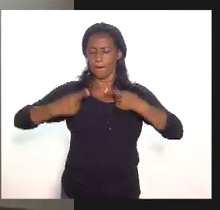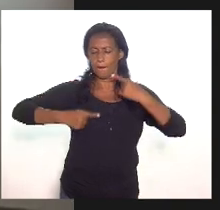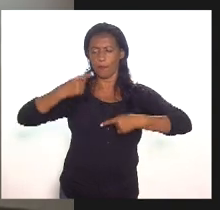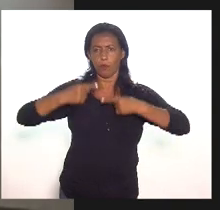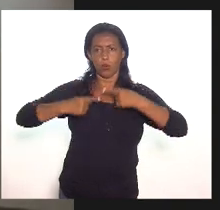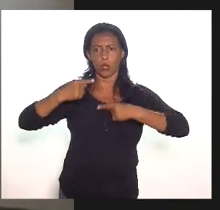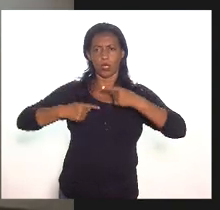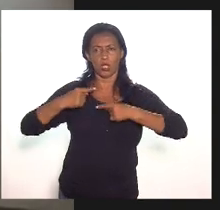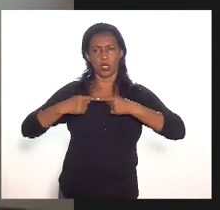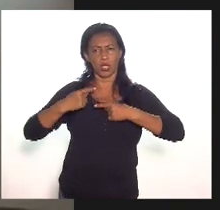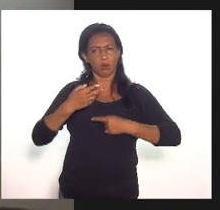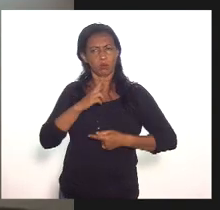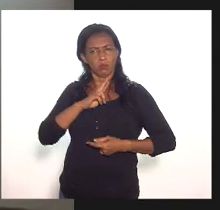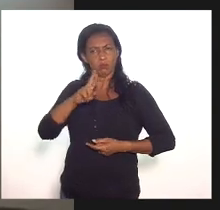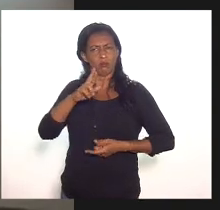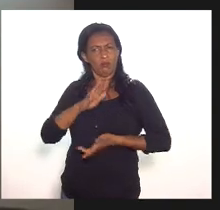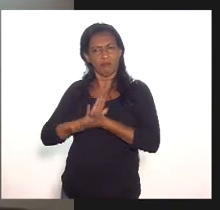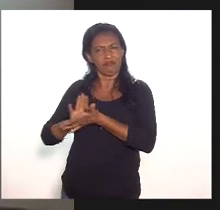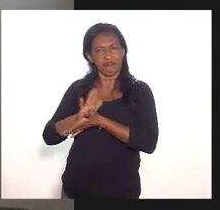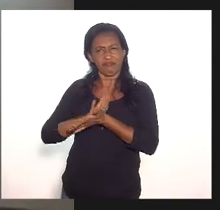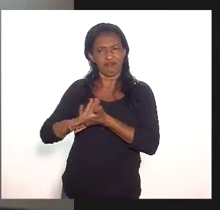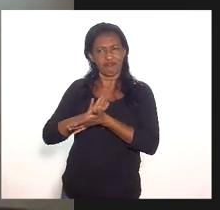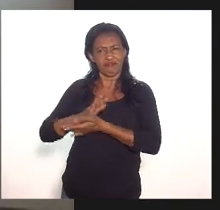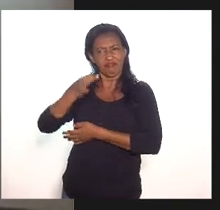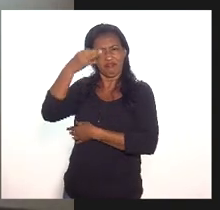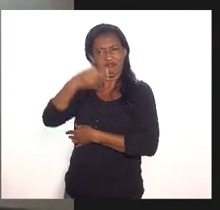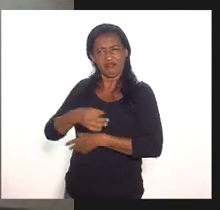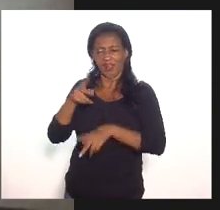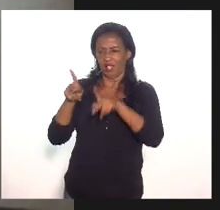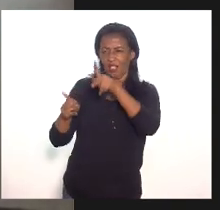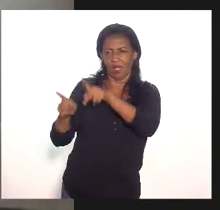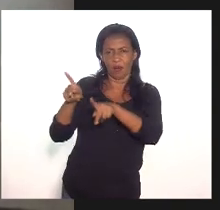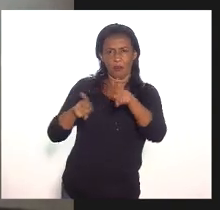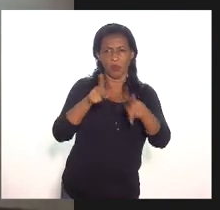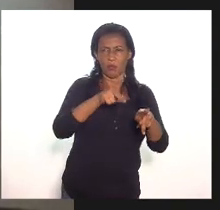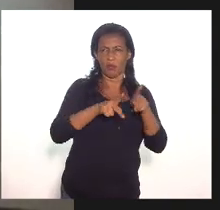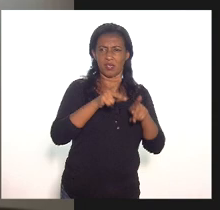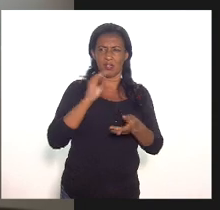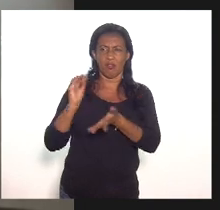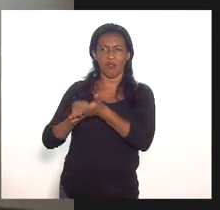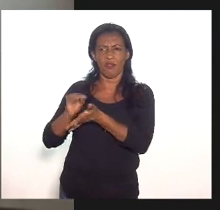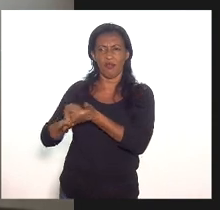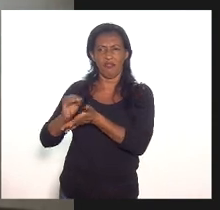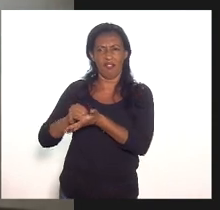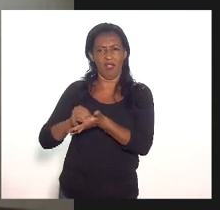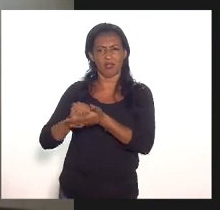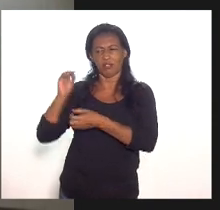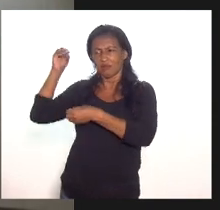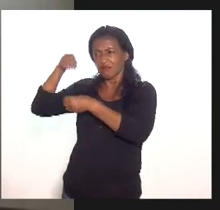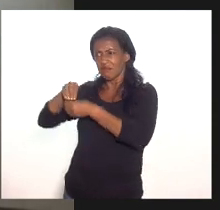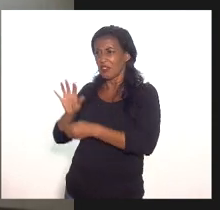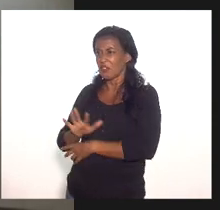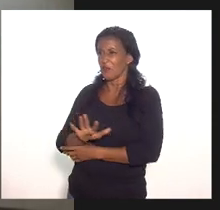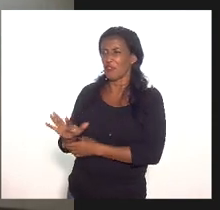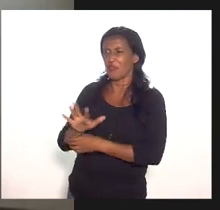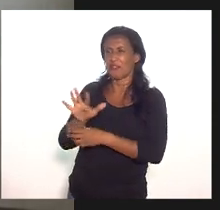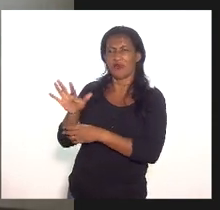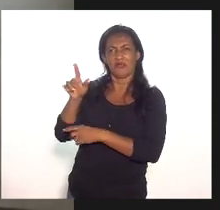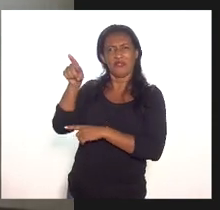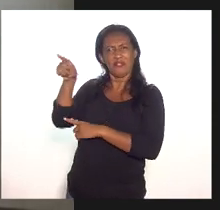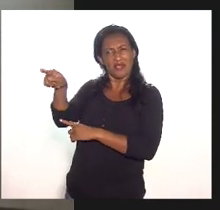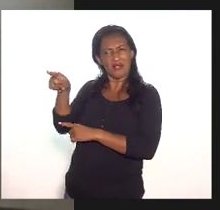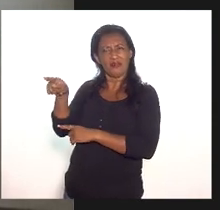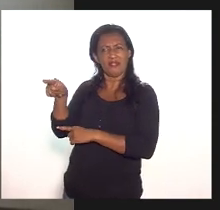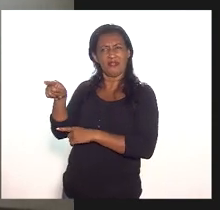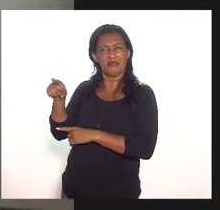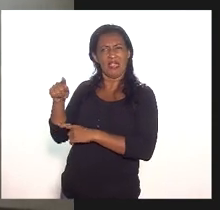que não atendam de maneira eficaz essa população, que muitas vezes estão nas favelas e nas periferias num processo